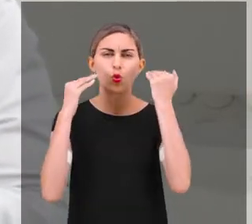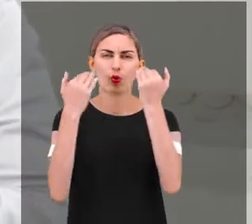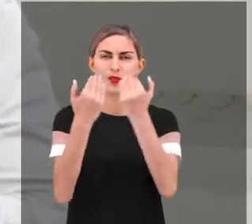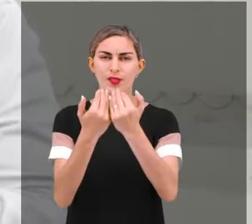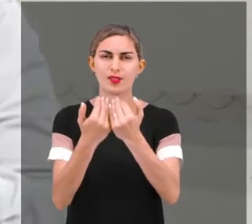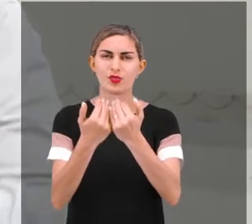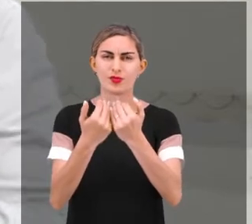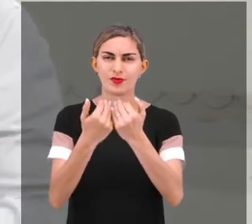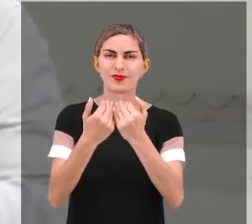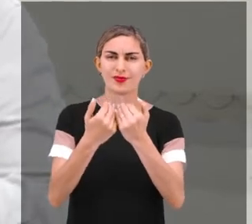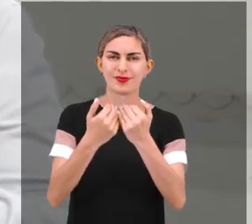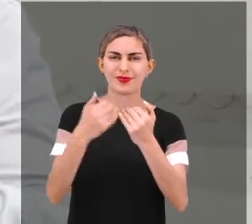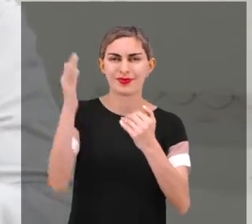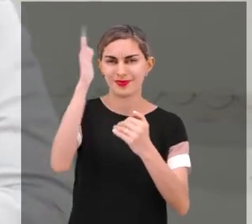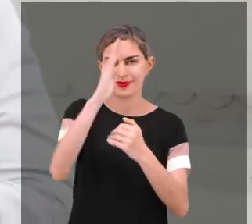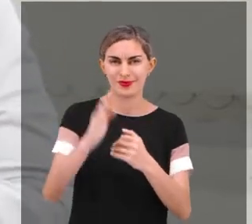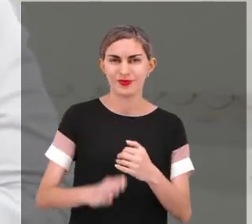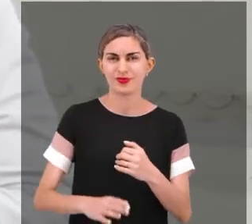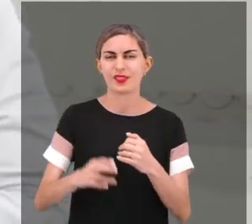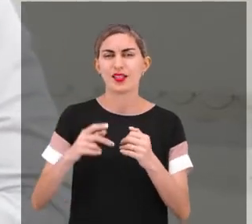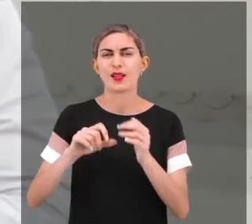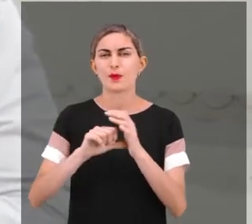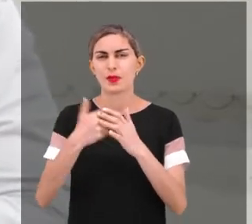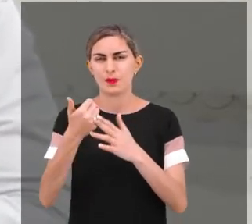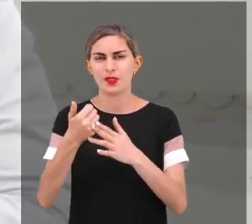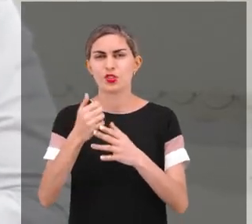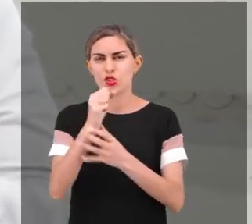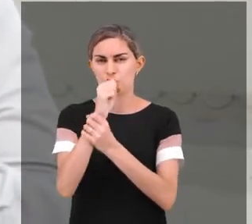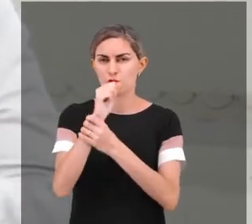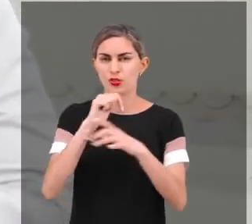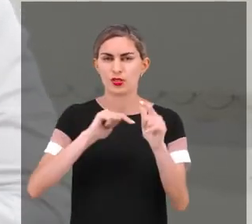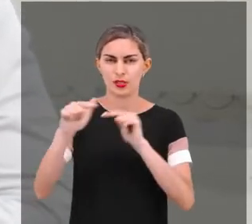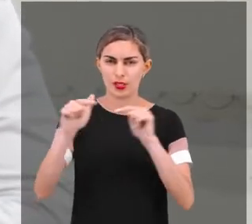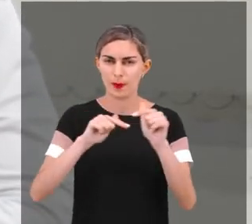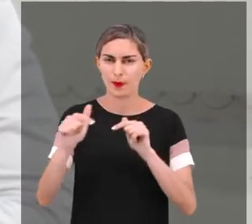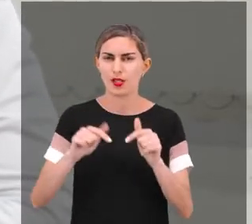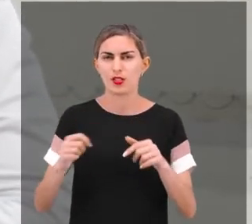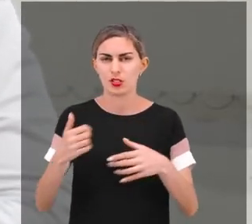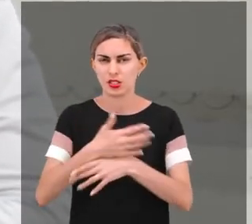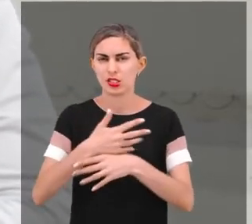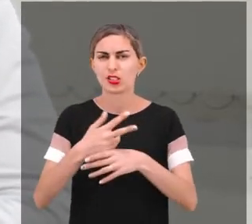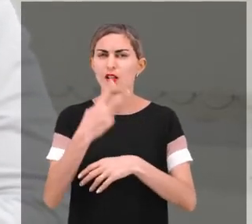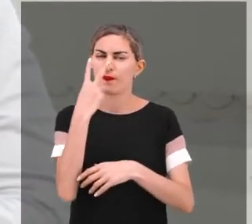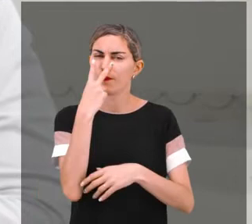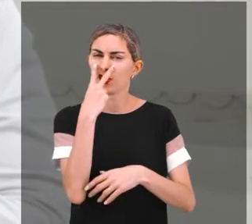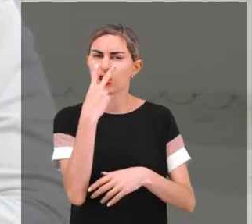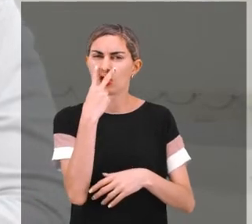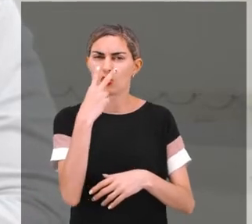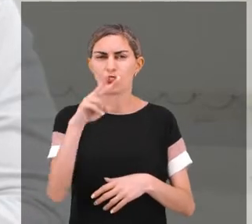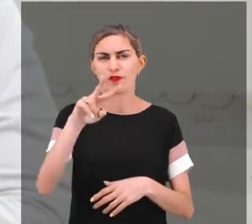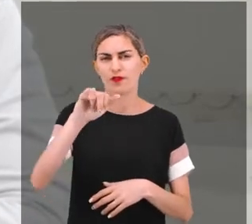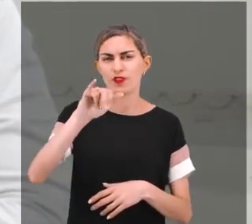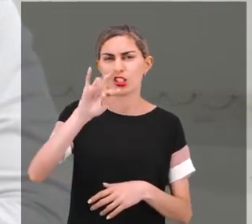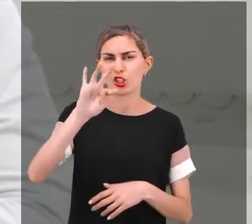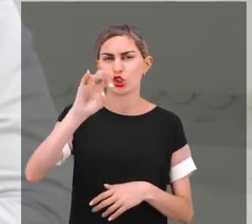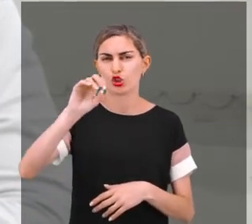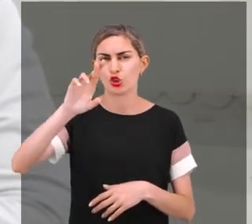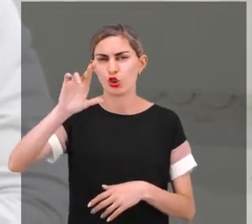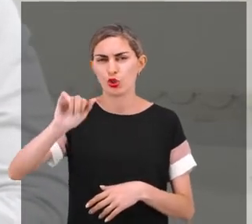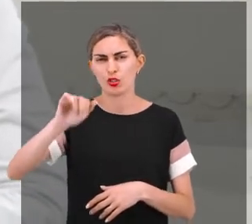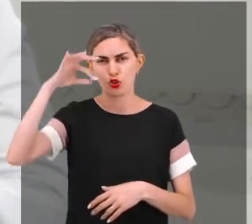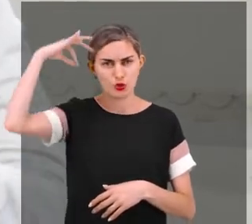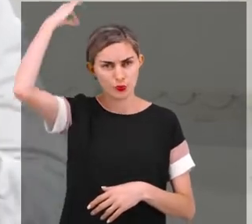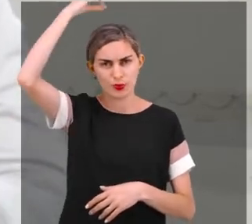Congresso Nacional de Segurança e Saúde no Trabalho Portuário e Aquaviário, que foi na cidade de Vitória, no Espírito Santo, com apresentação de